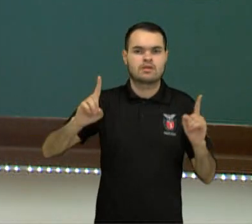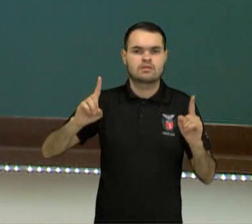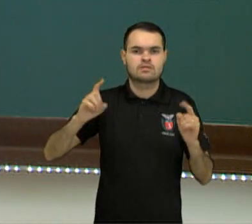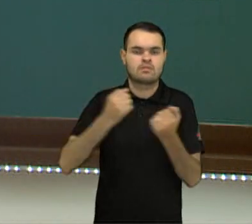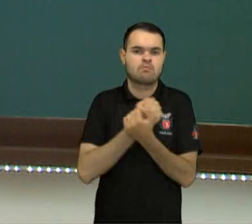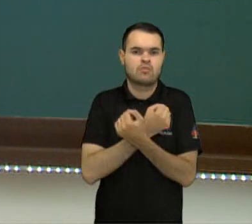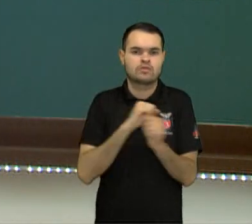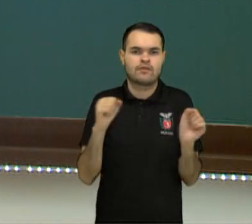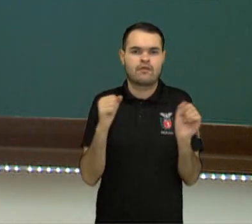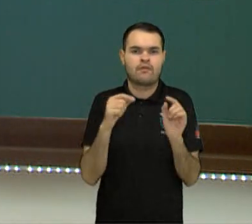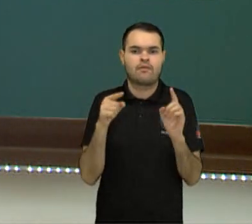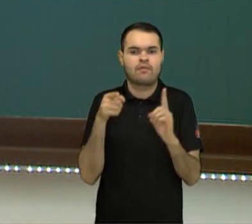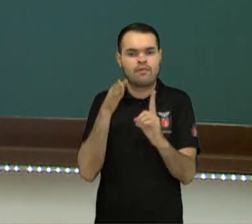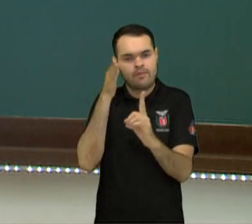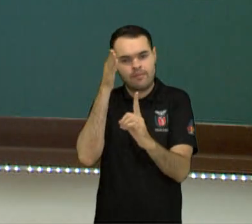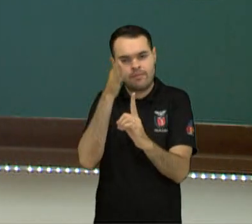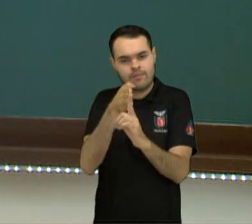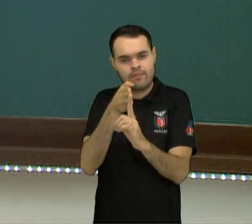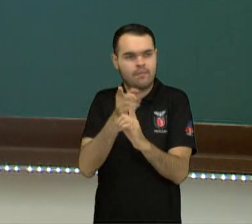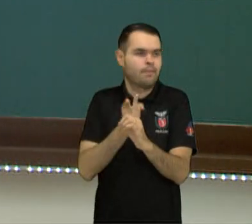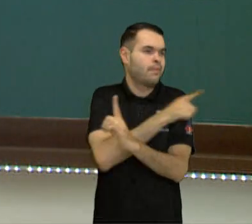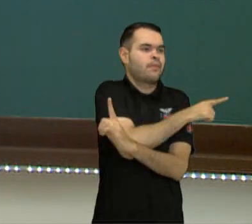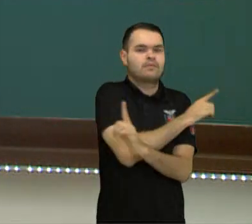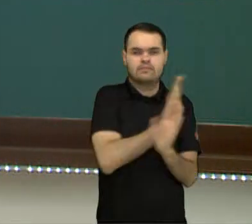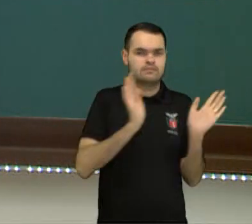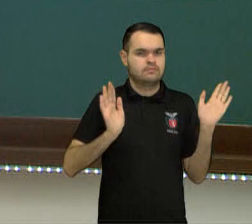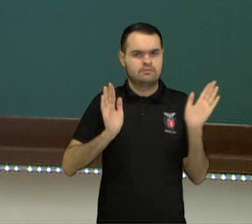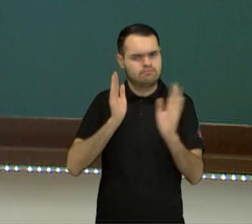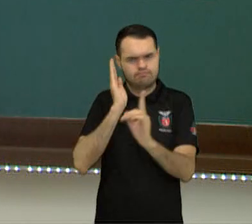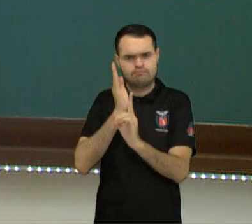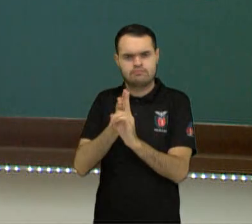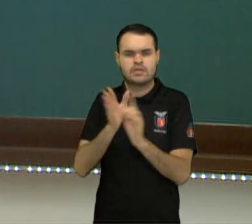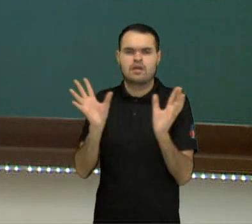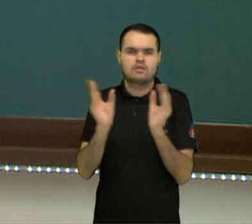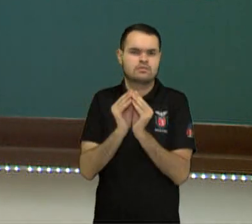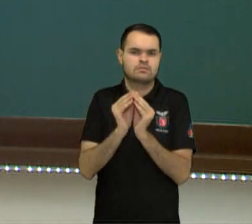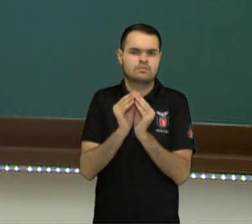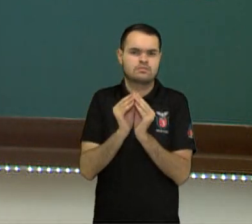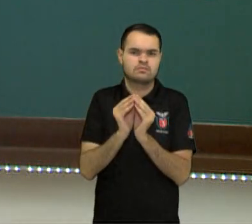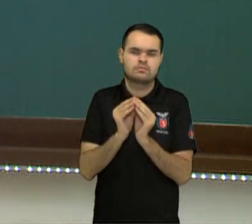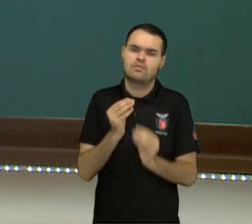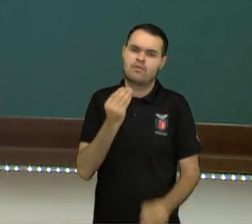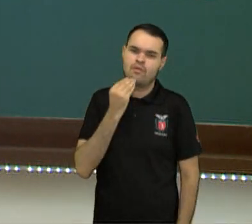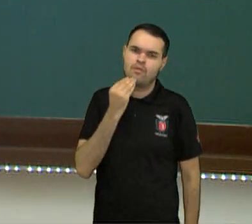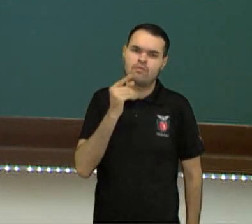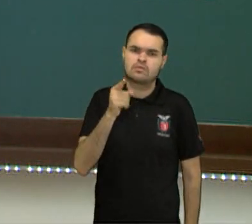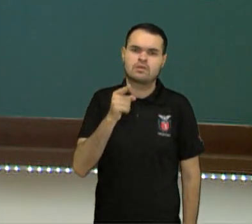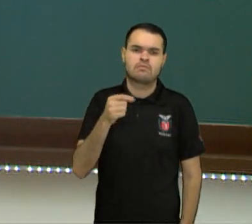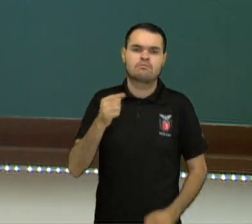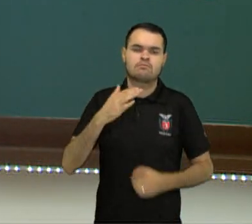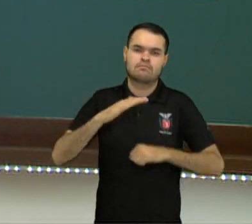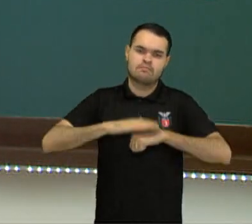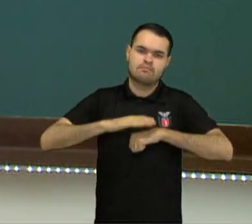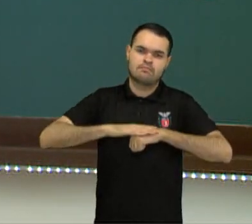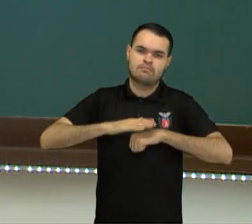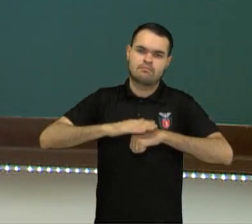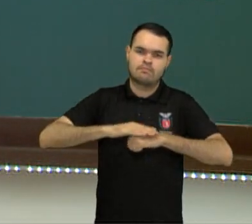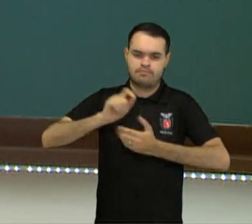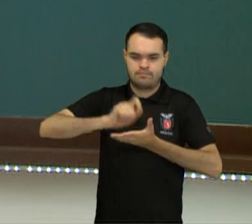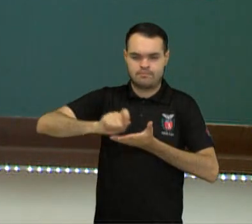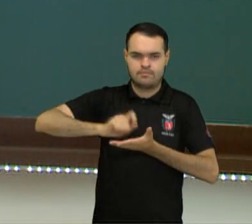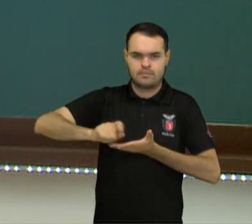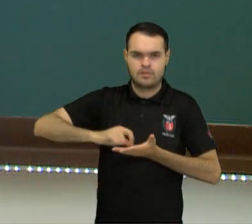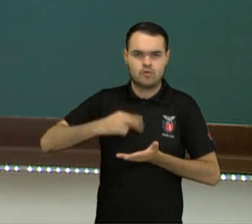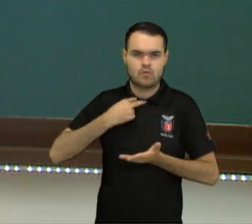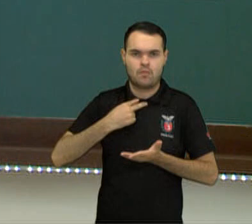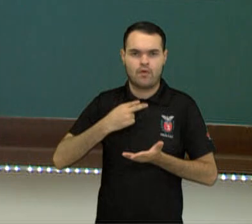fugir muito do que de fato se trata, né? Principalmente quando eu falo para resumir, claro que você pode resumir com as suas palavras, mas você só não vai